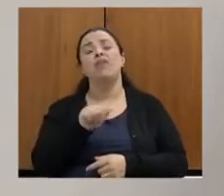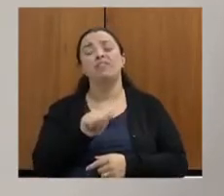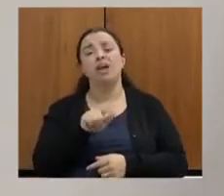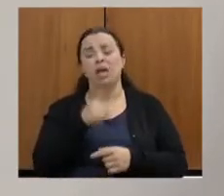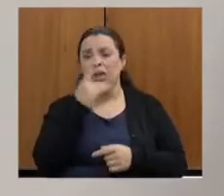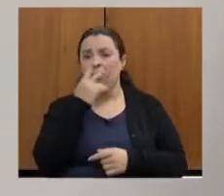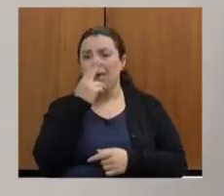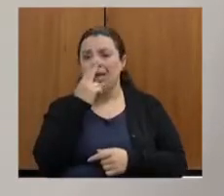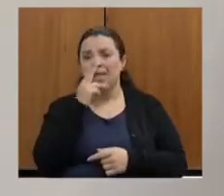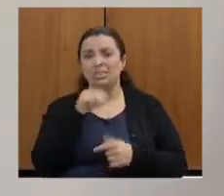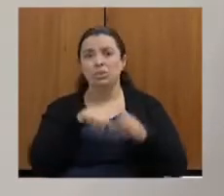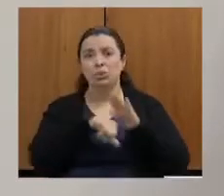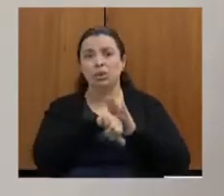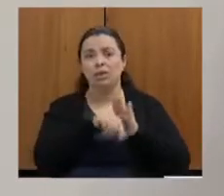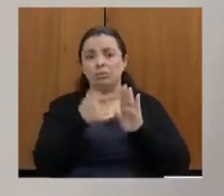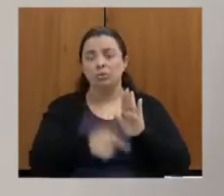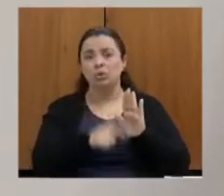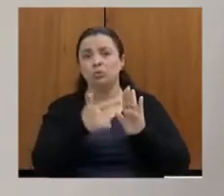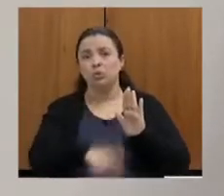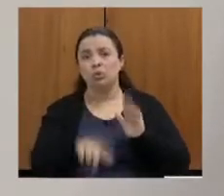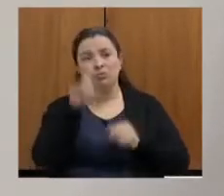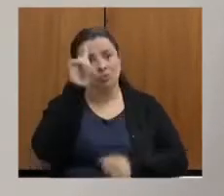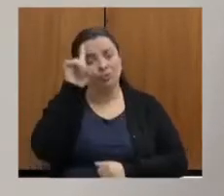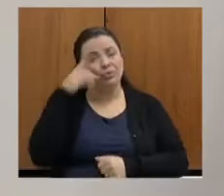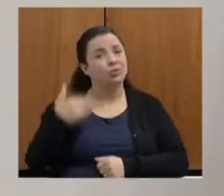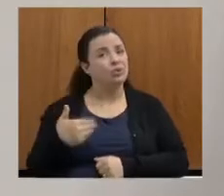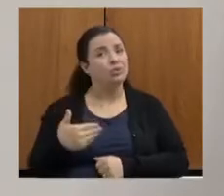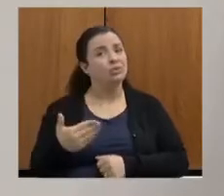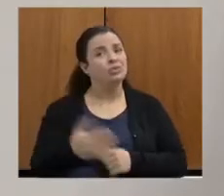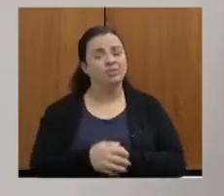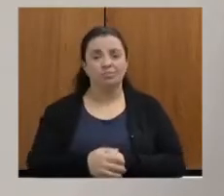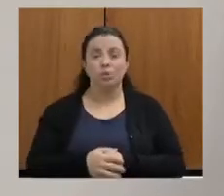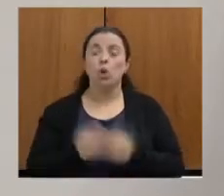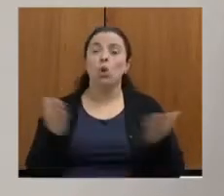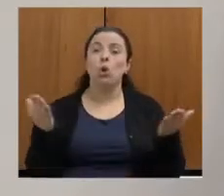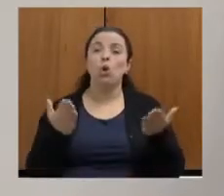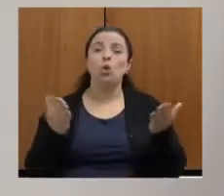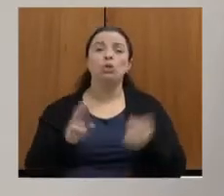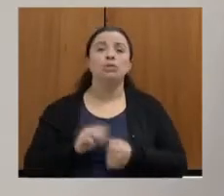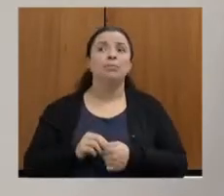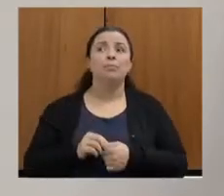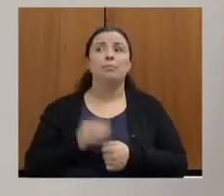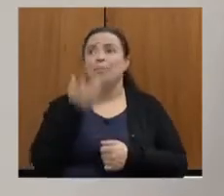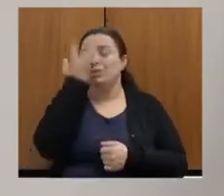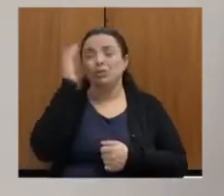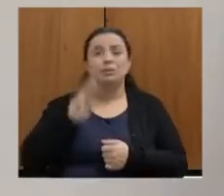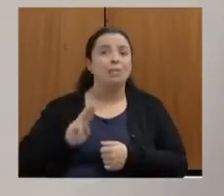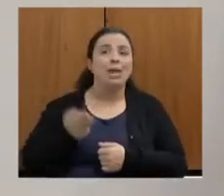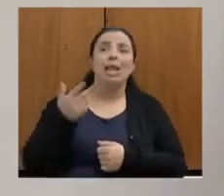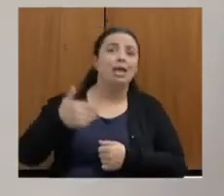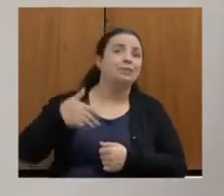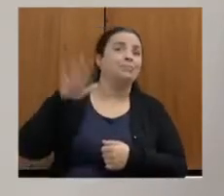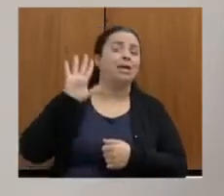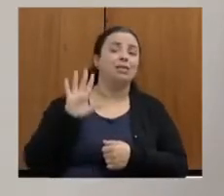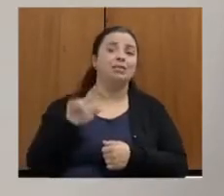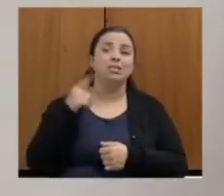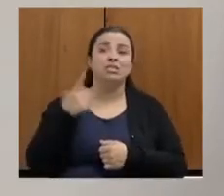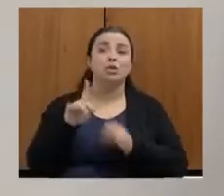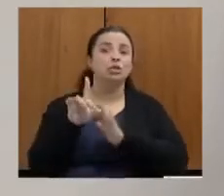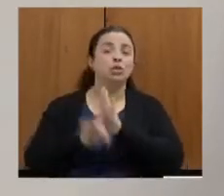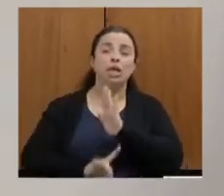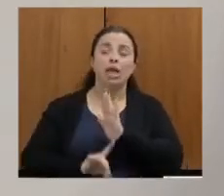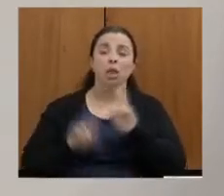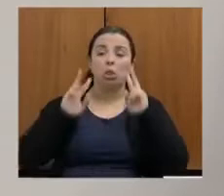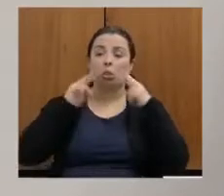hoje com milhares de pessoas que não tem os os leitos reconhecidos de